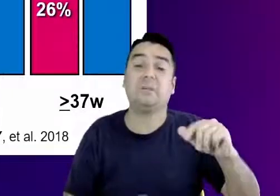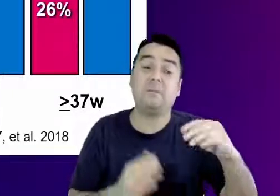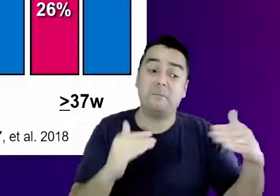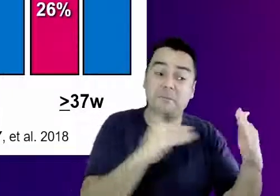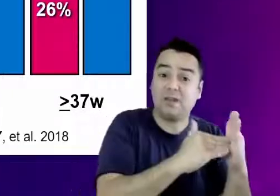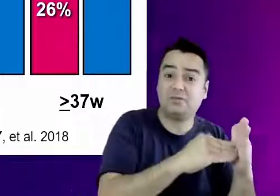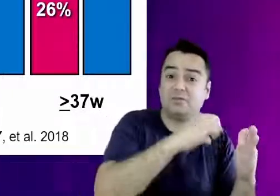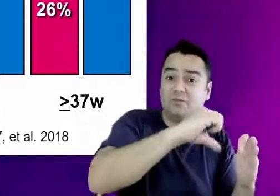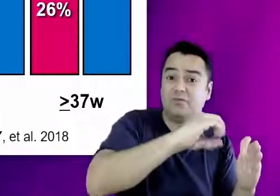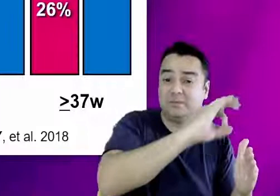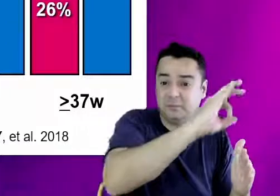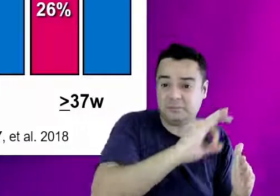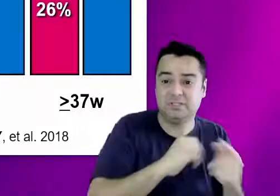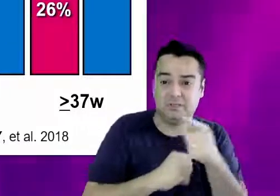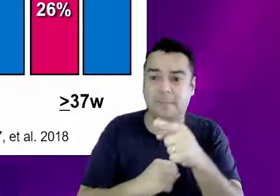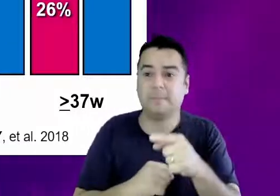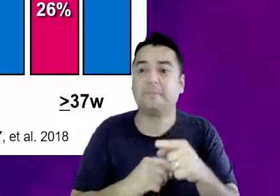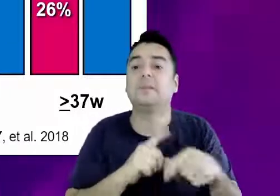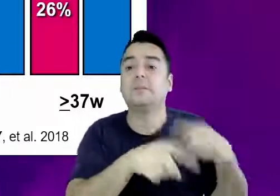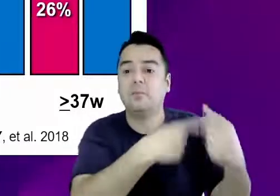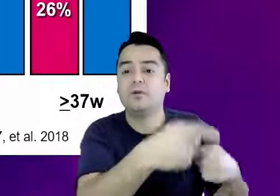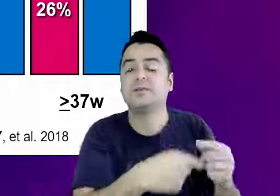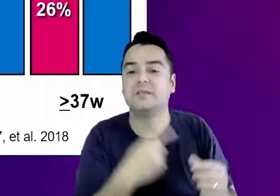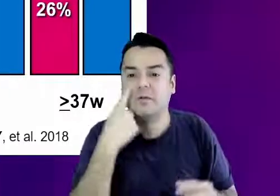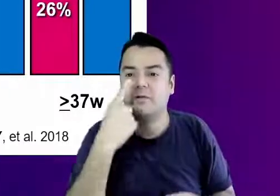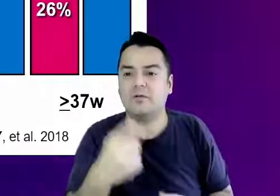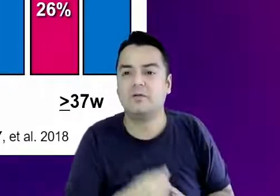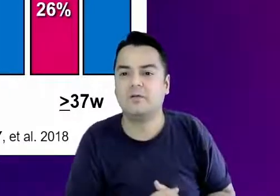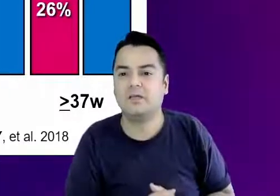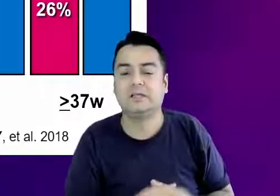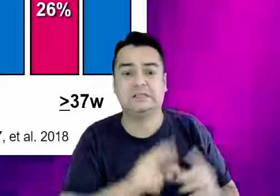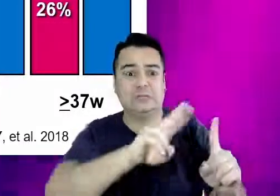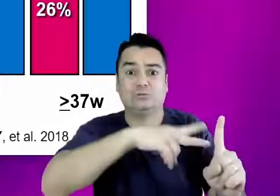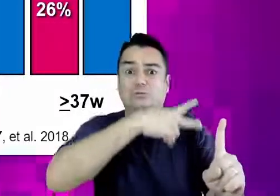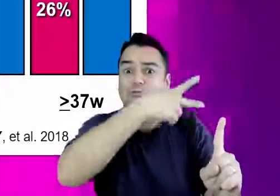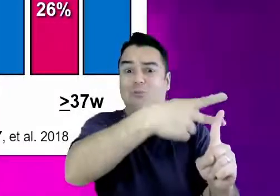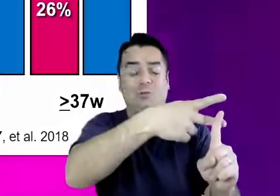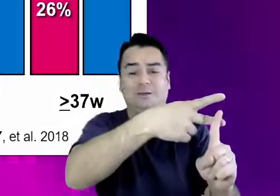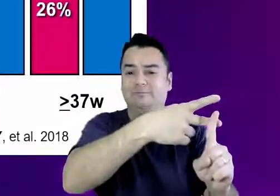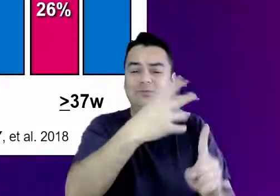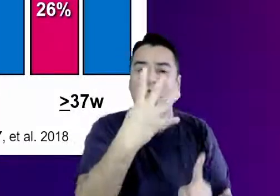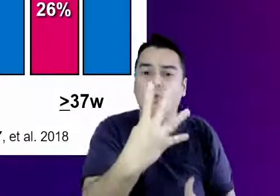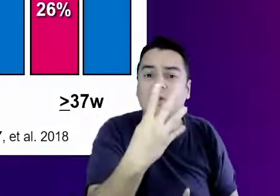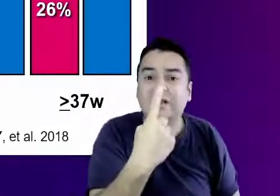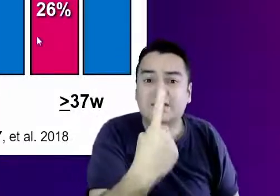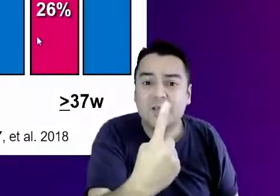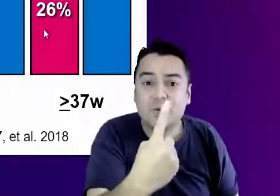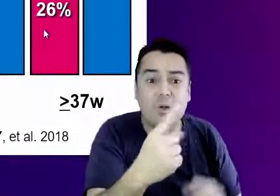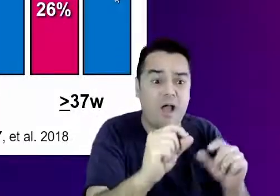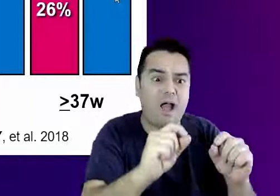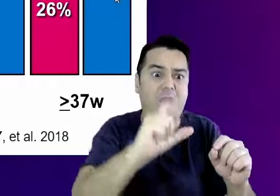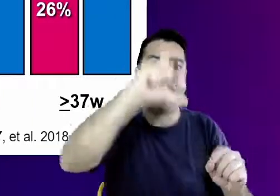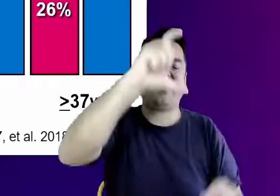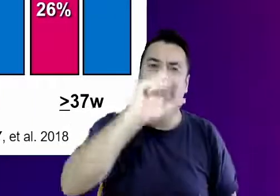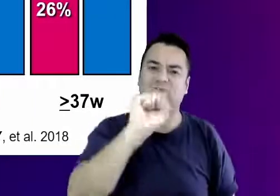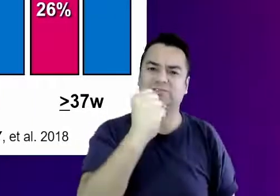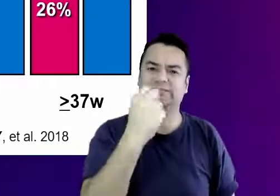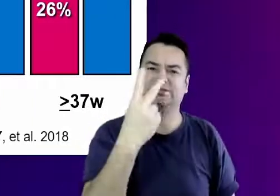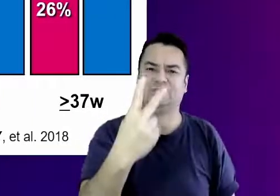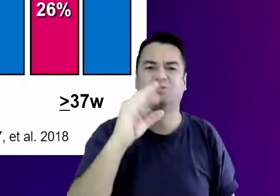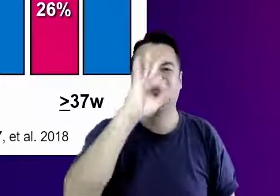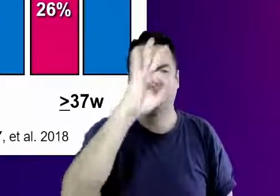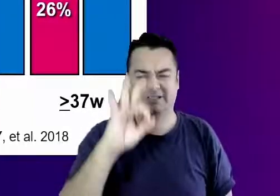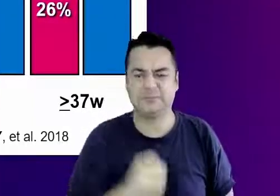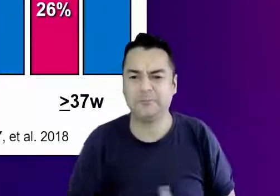antes de 37 semanas, literalmente dobra a taxa de 41% para 82% com o algoritmo.